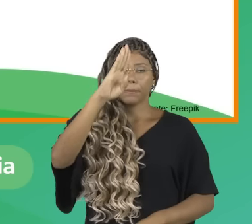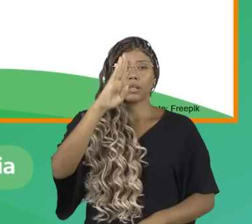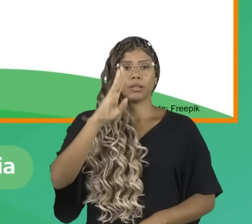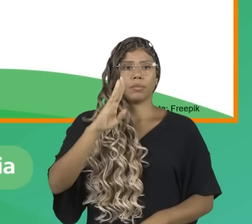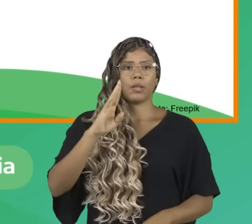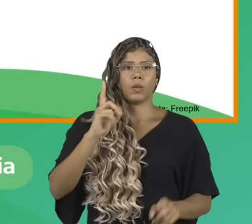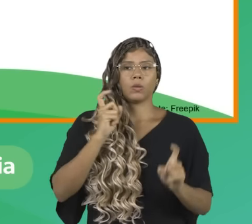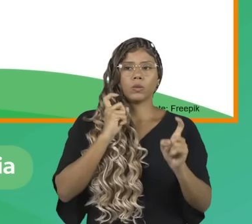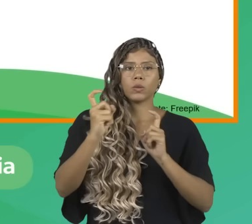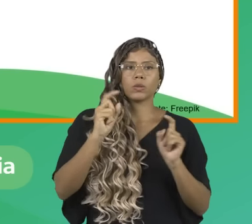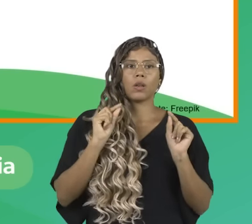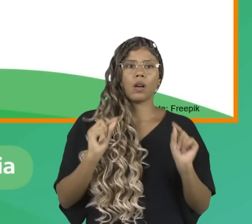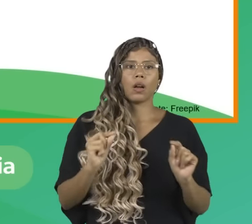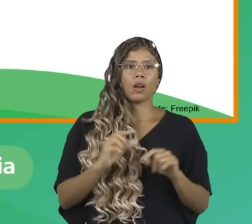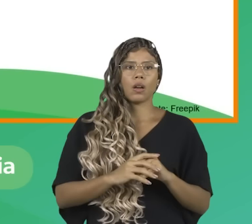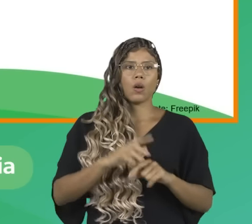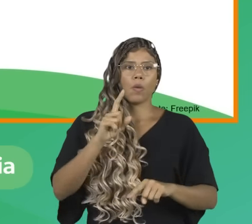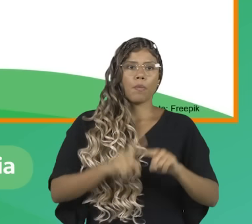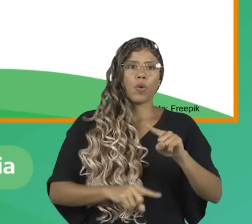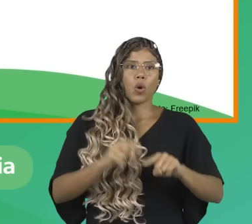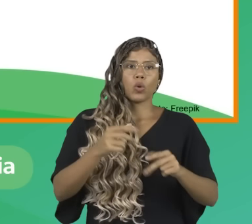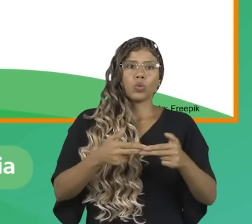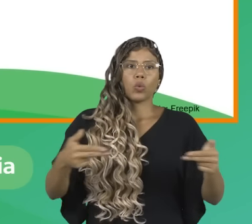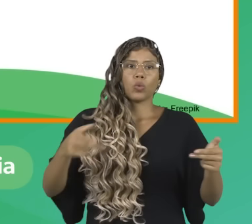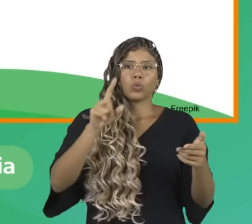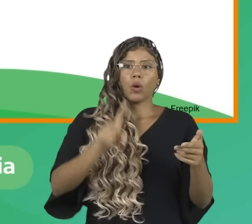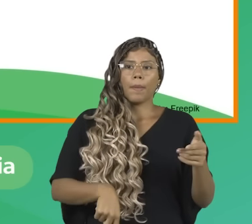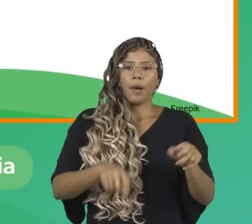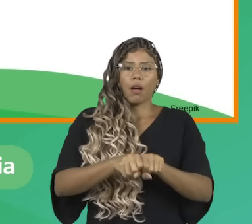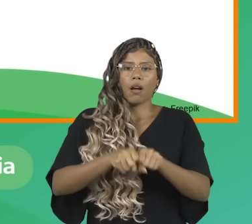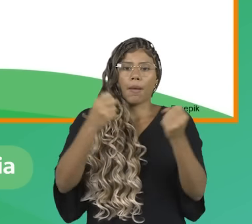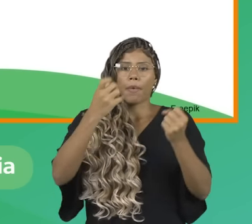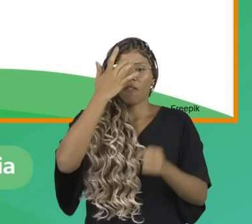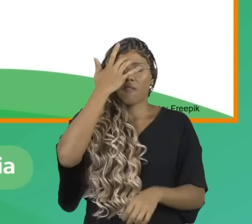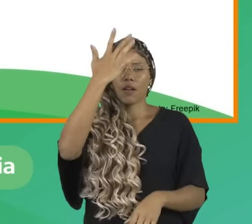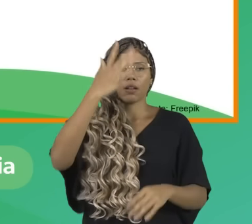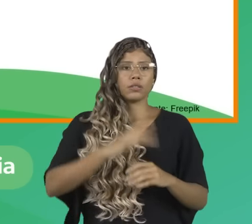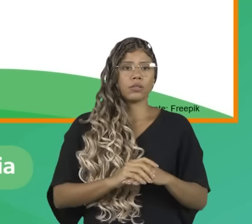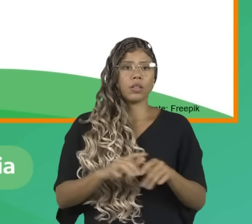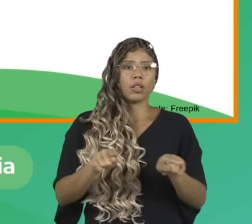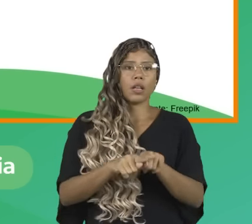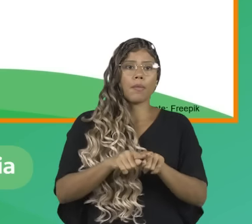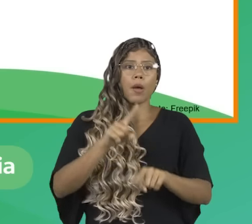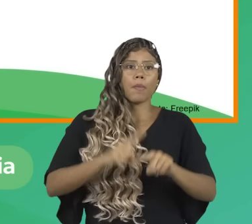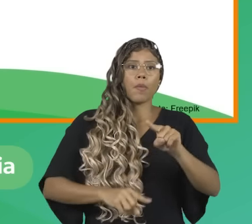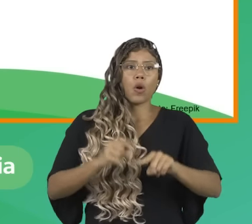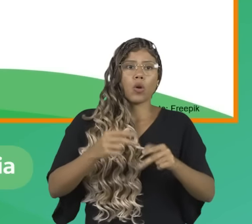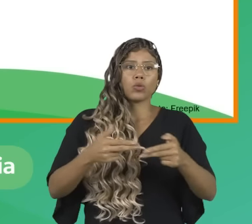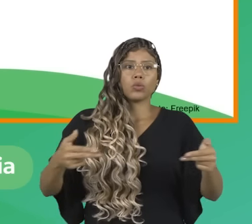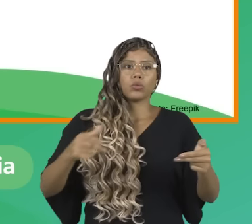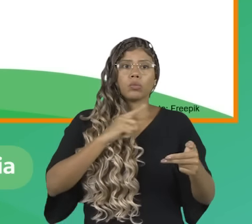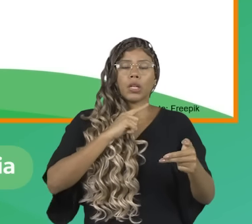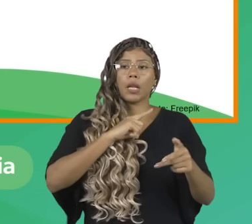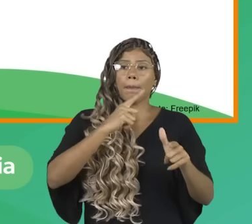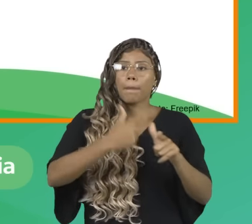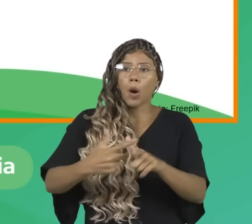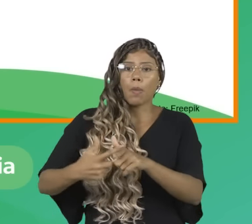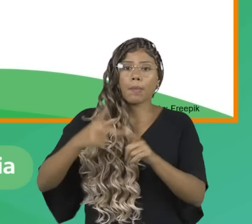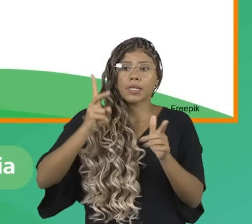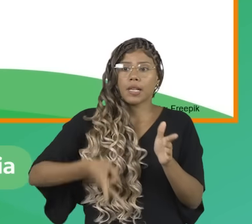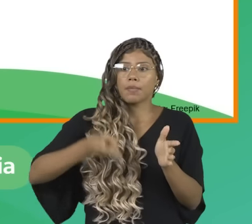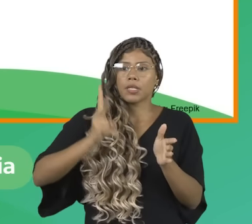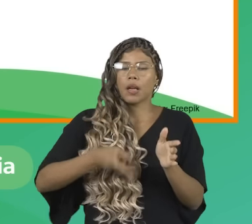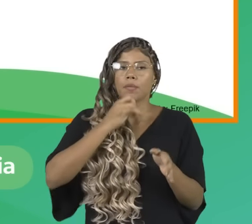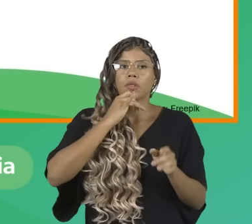o menor dano. E não só isso, produtos para ter problema em cada atualização que são feitas. Então, você faz uma atualização, já